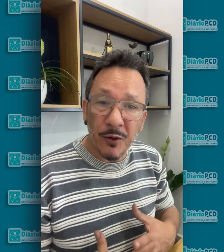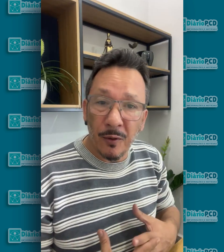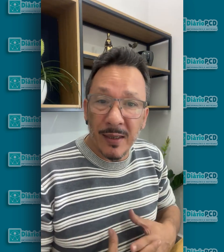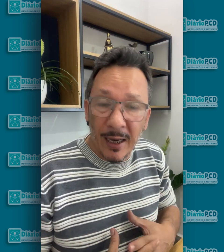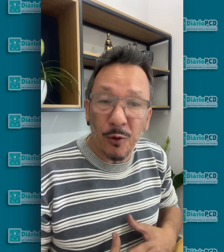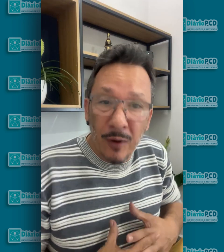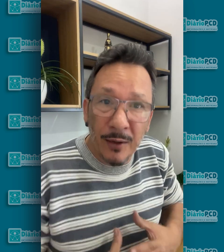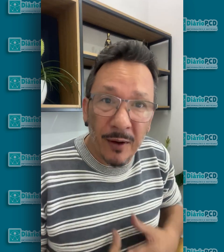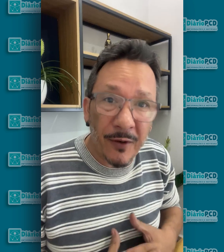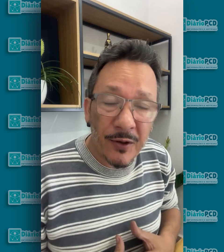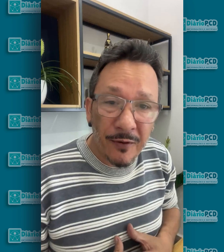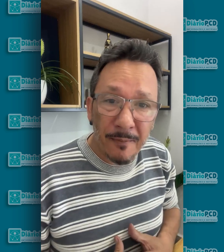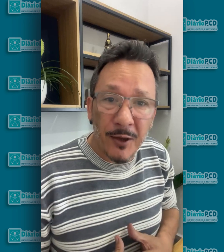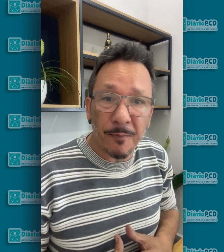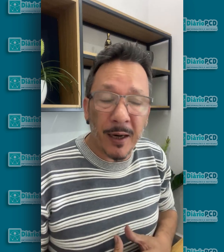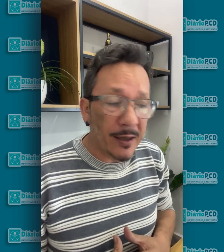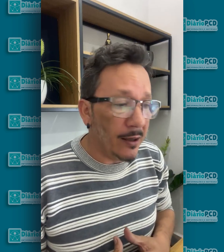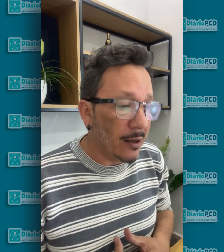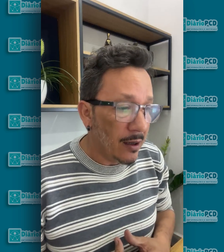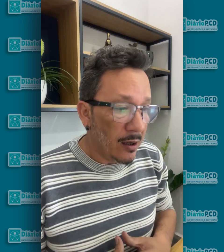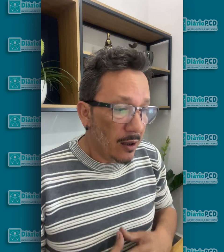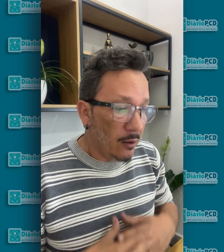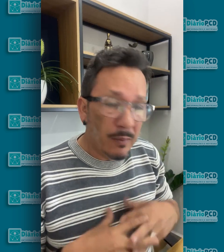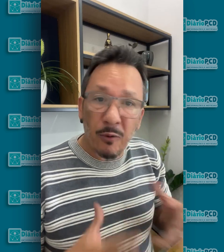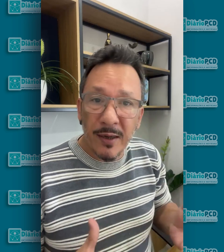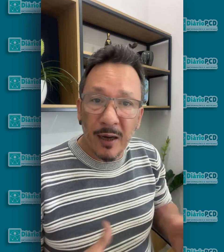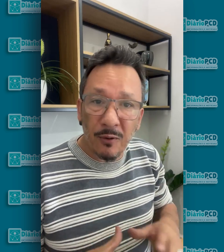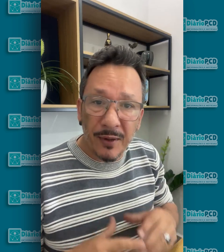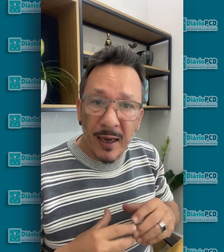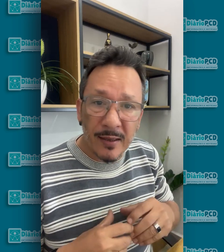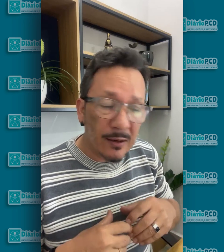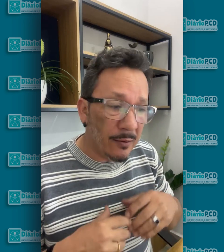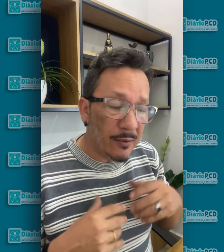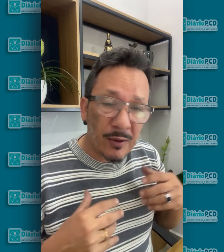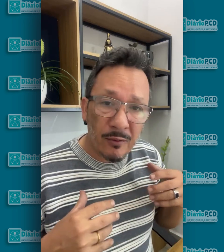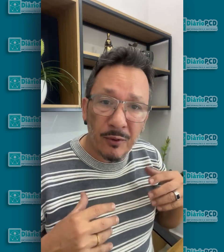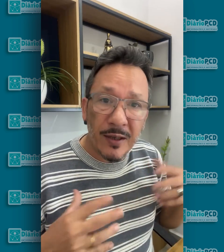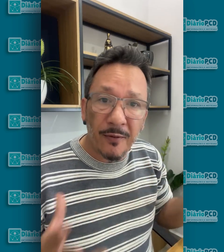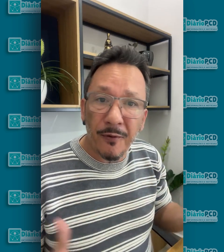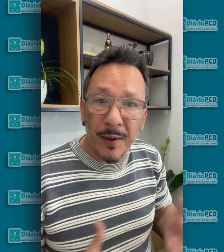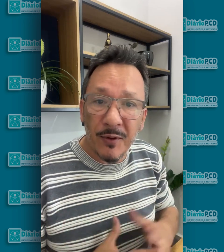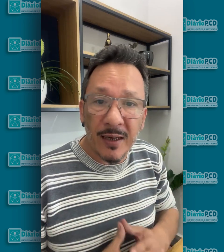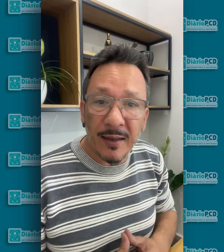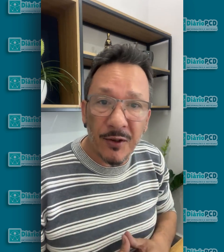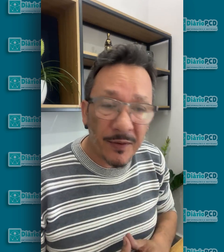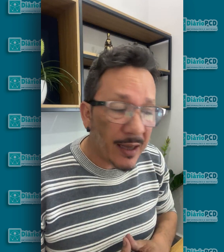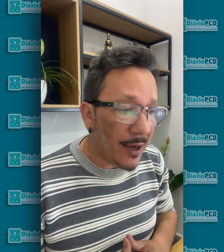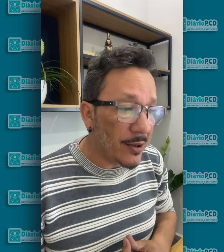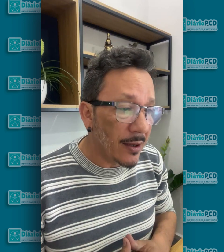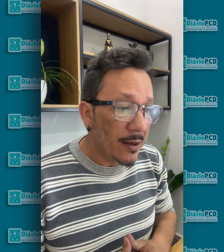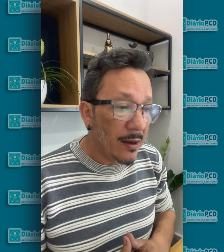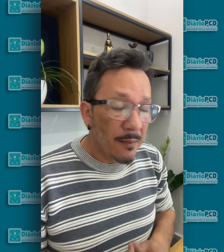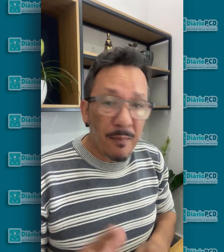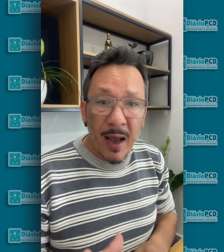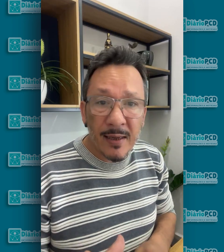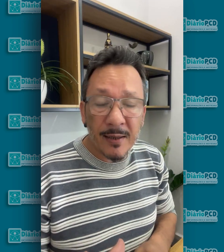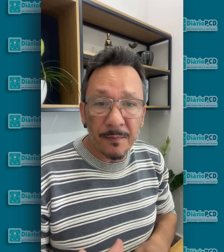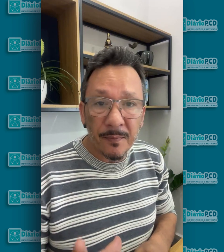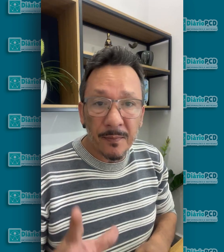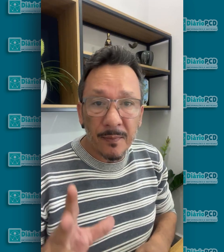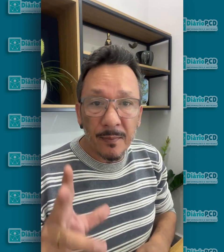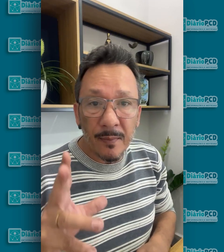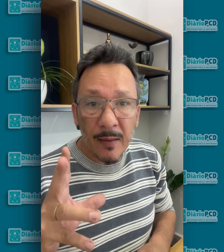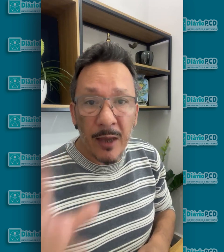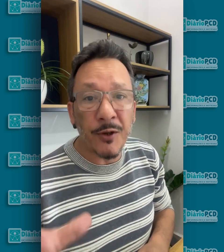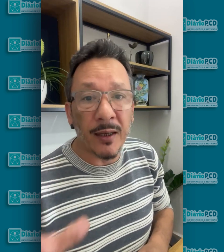conjunto de pessoas atuando efetivamente para que uma coisa aconteça, ou no desenvolvimento de certa atividade,